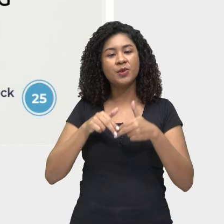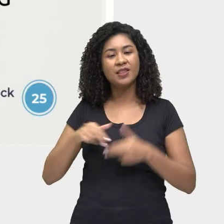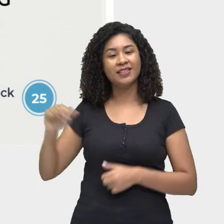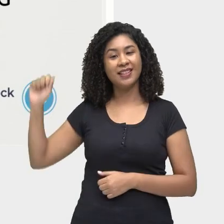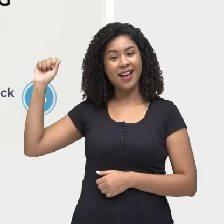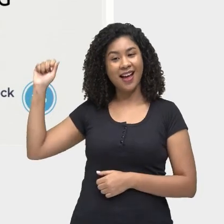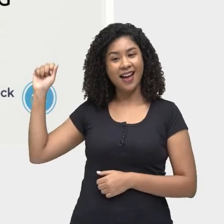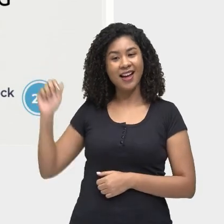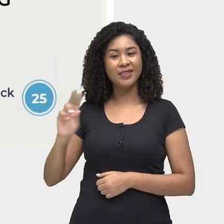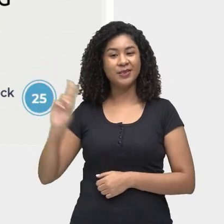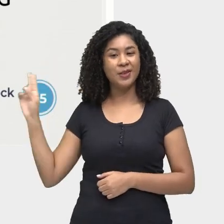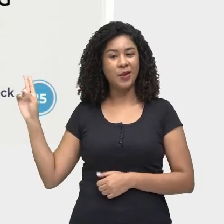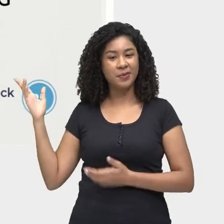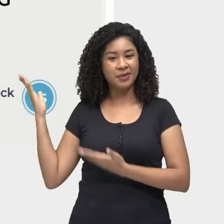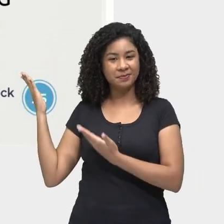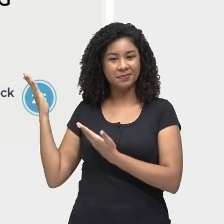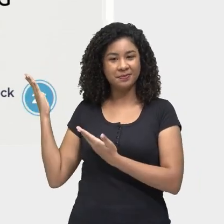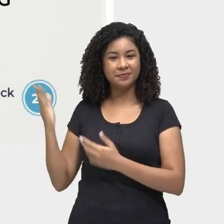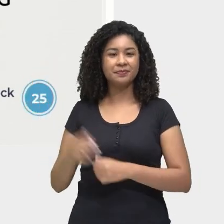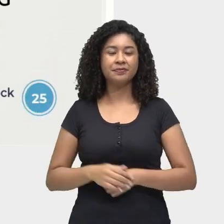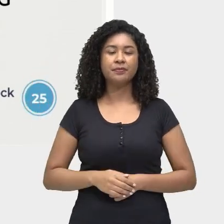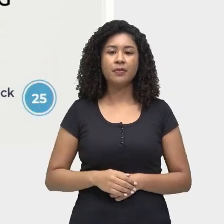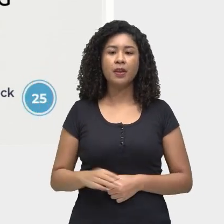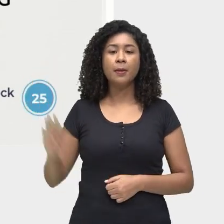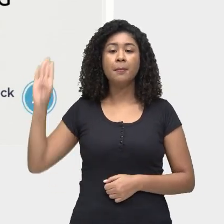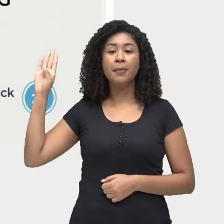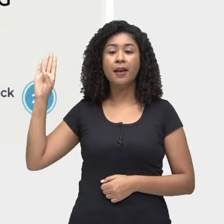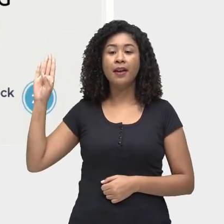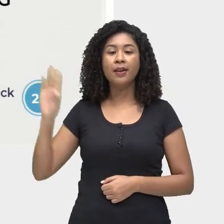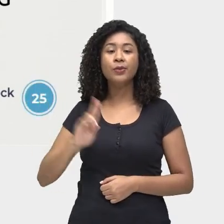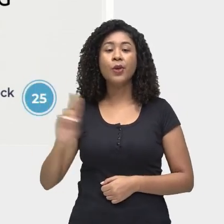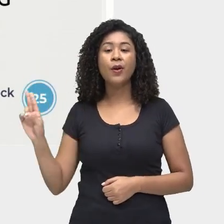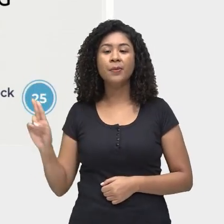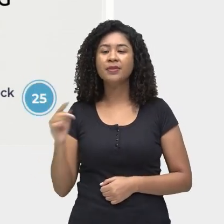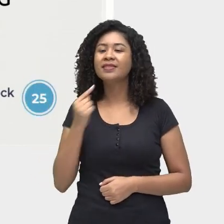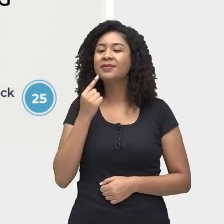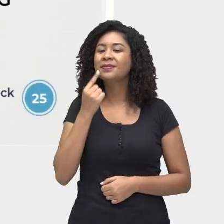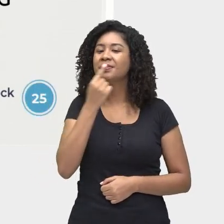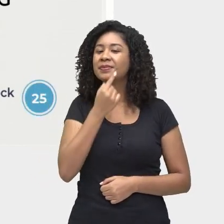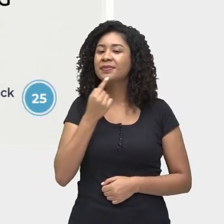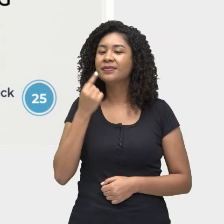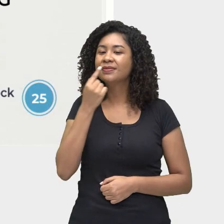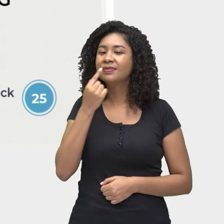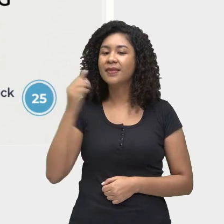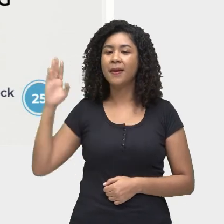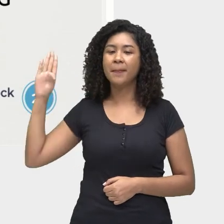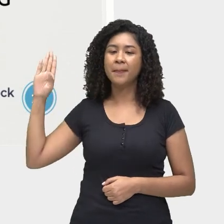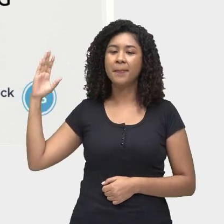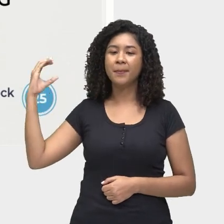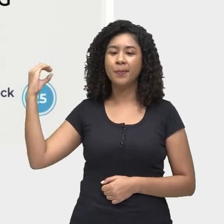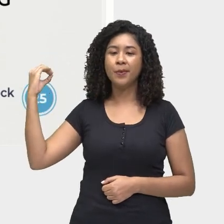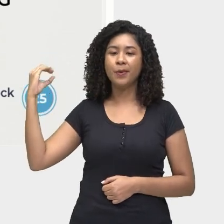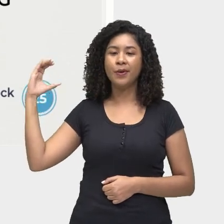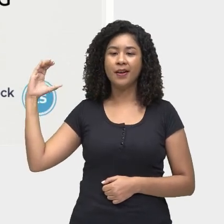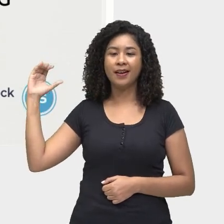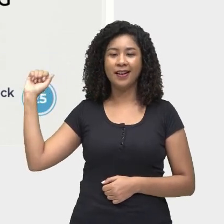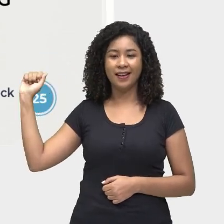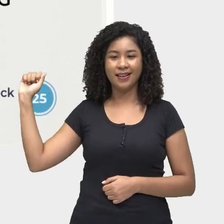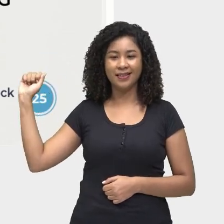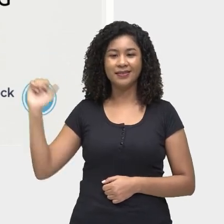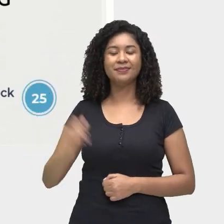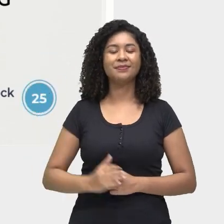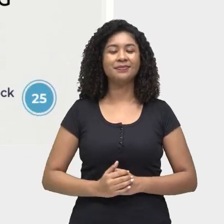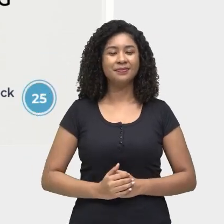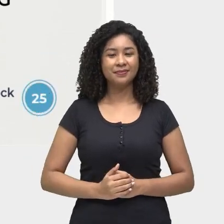A letra B refere-se à boca, né, onde todo o processo digestório se